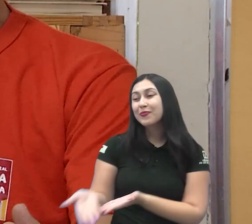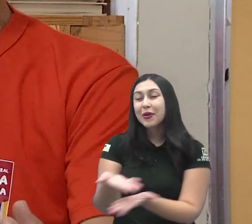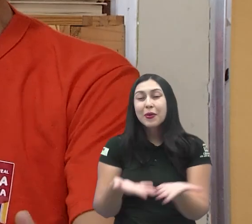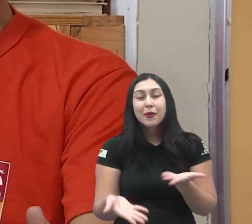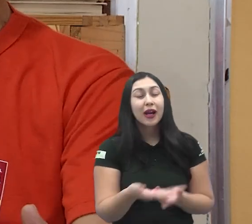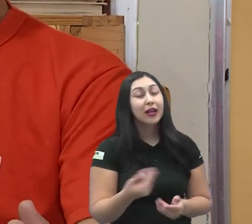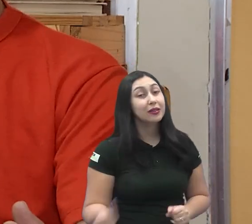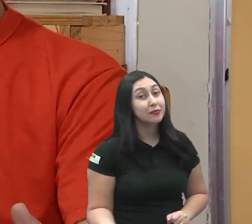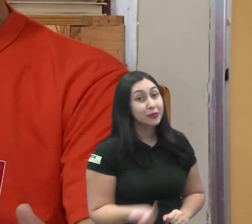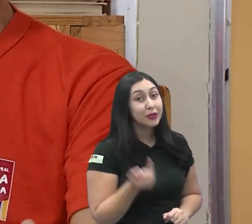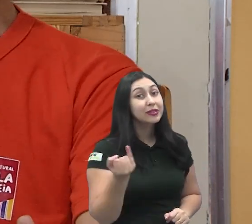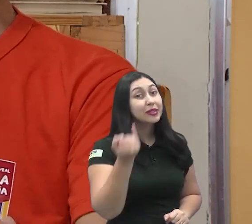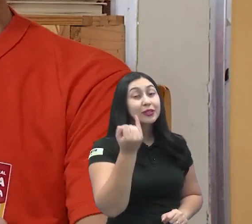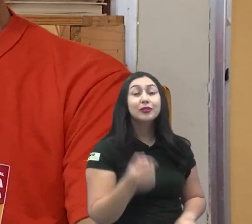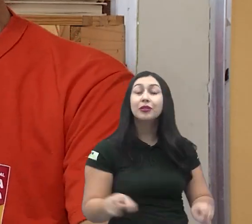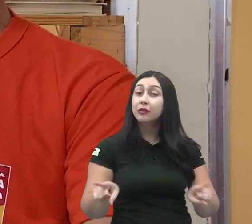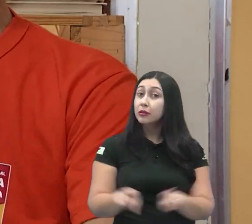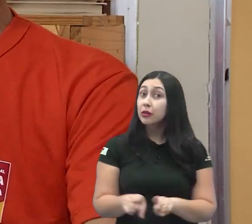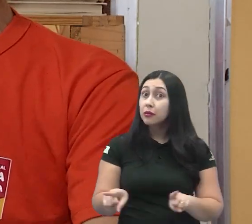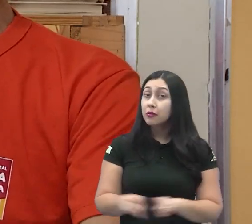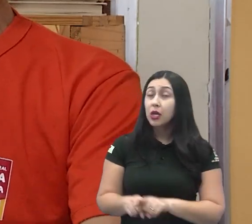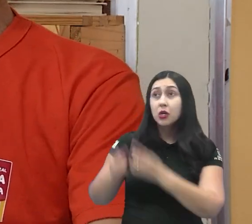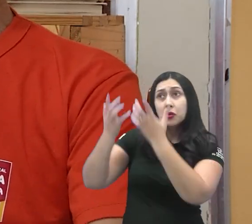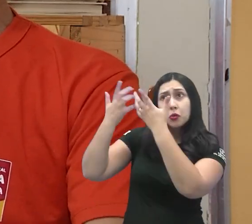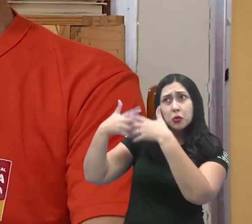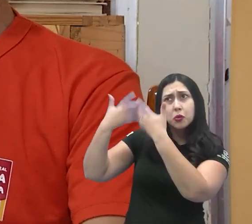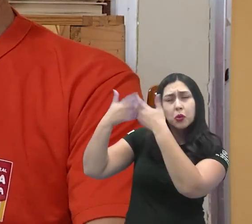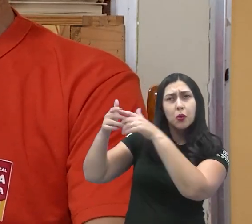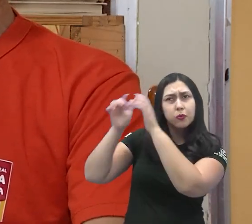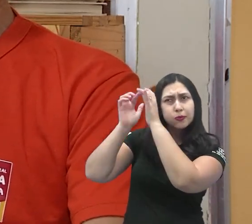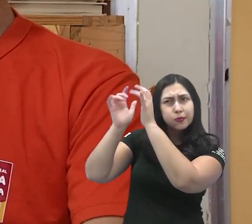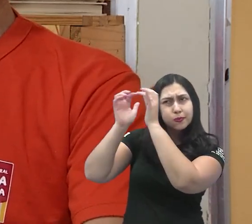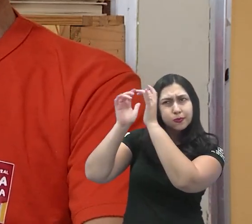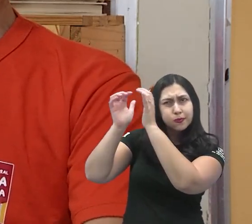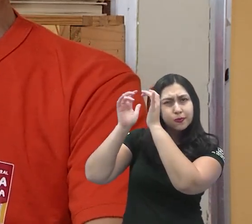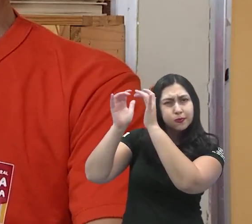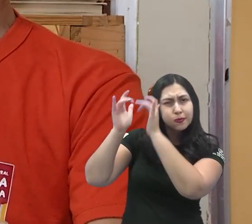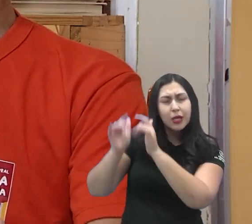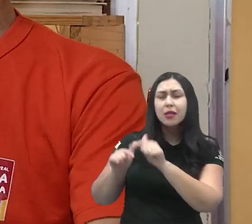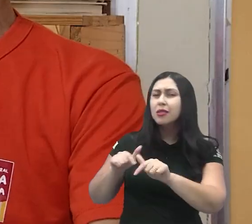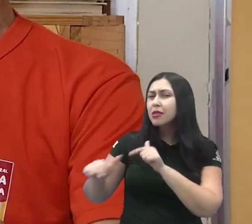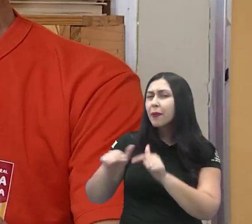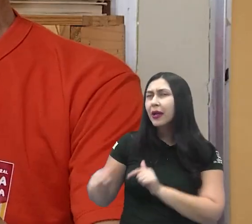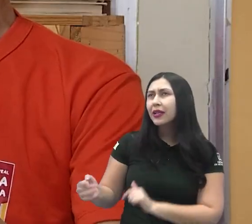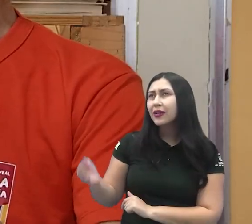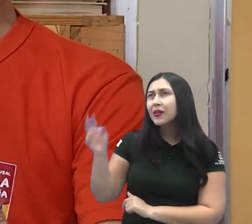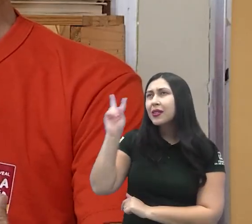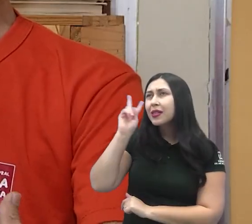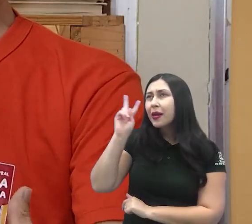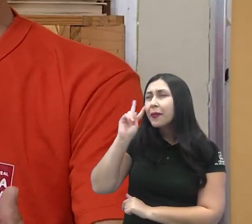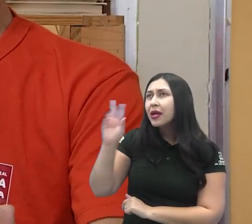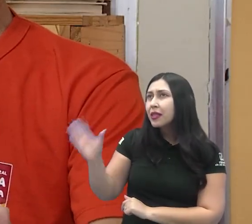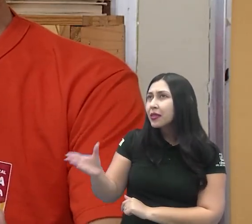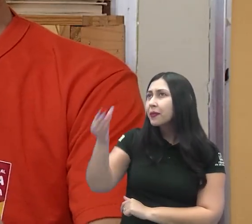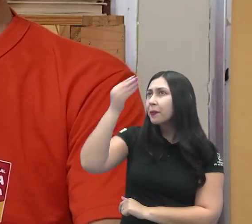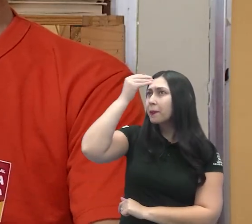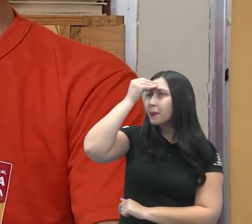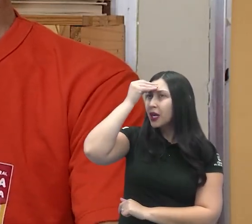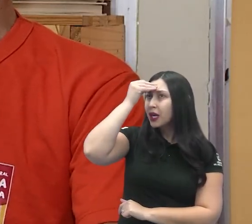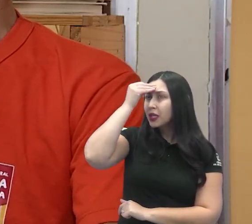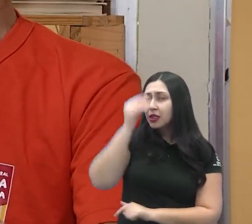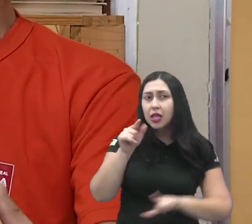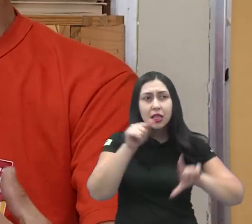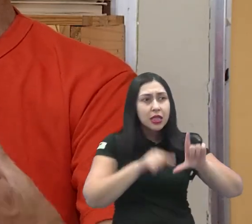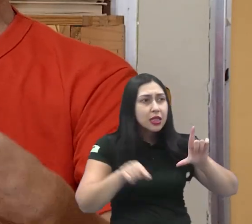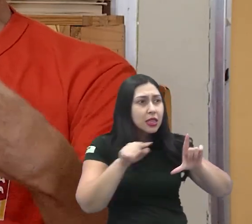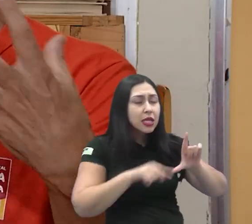esse processo de socialização é muito importante. Fora a questão cognitiva mesmo, né? Quer dizer, você trabalhar com memória, você